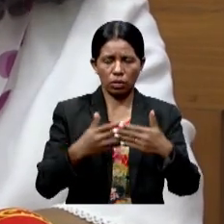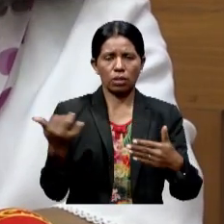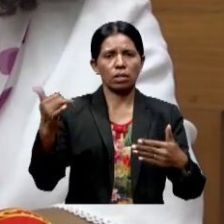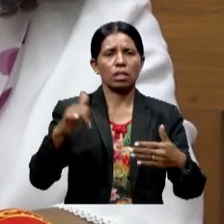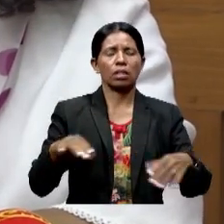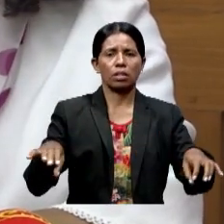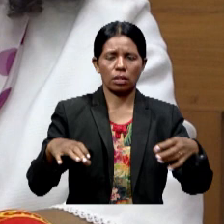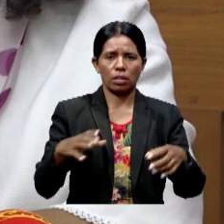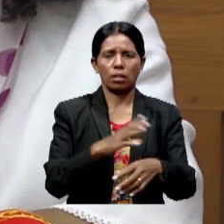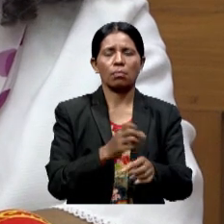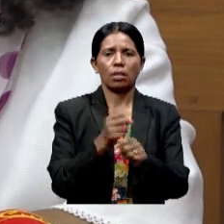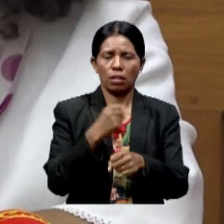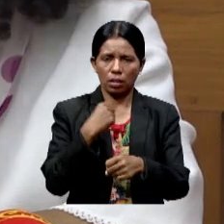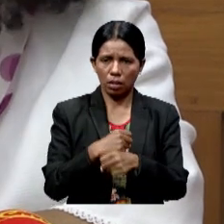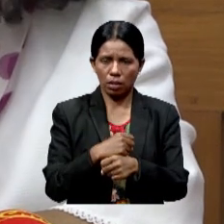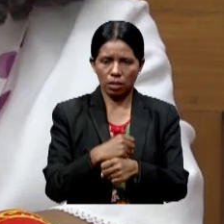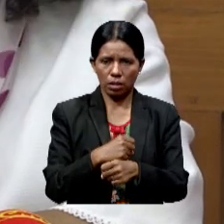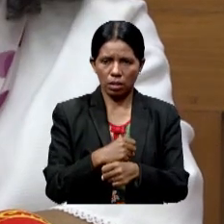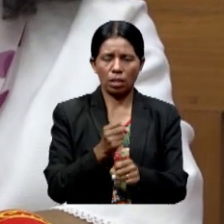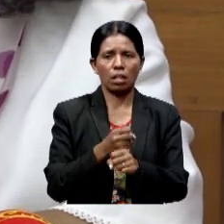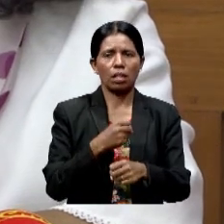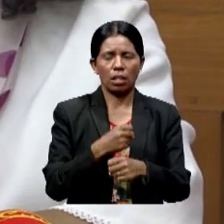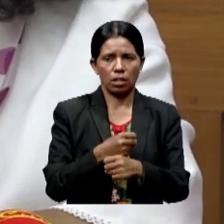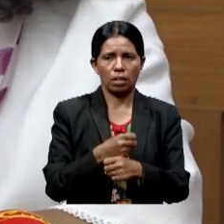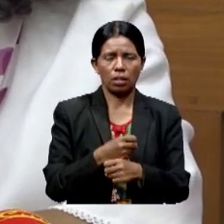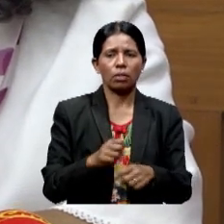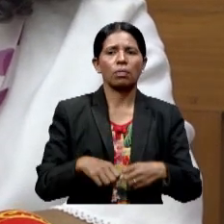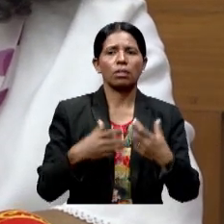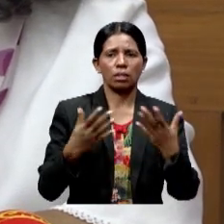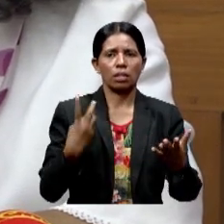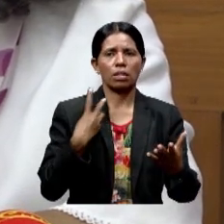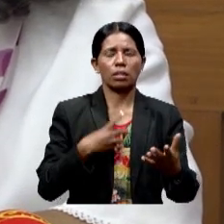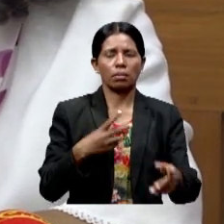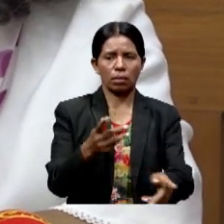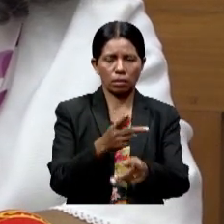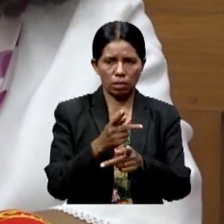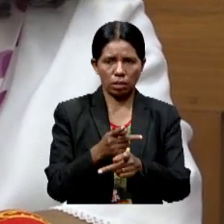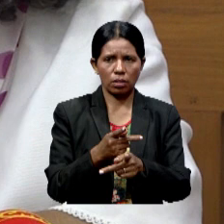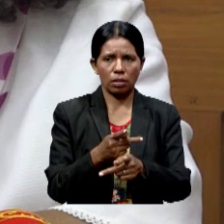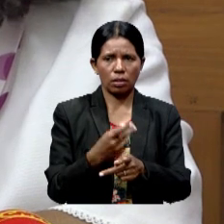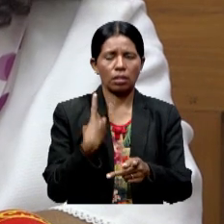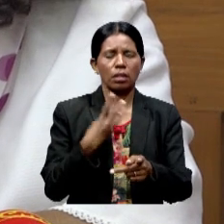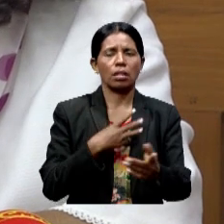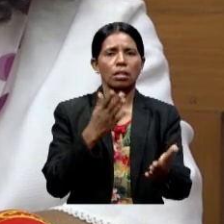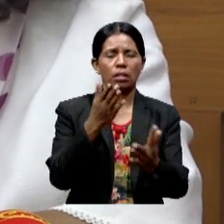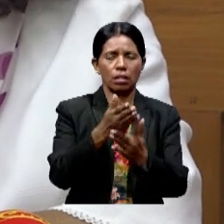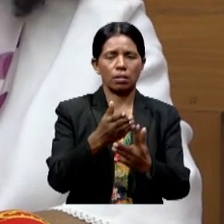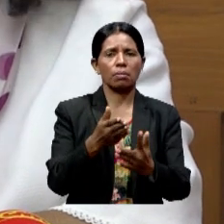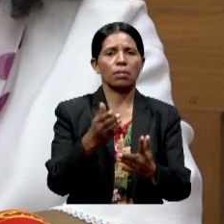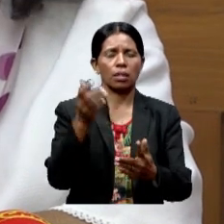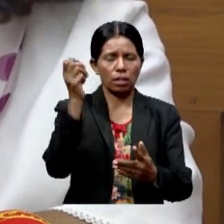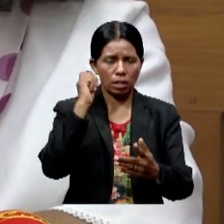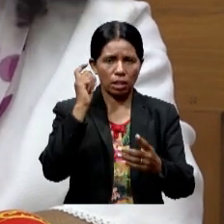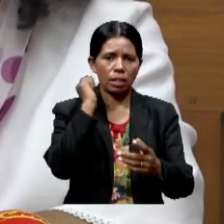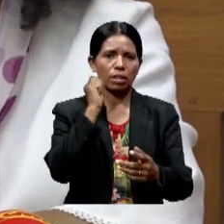papel para halo e halo hela duni para nusa atu vera segura ita ne adesão e tempo para que lara e agora